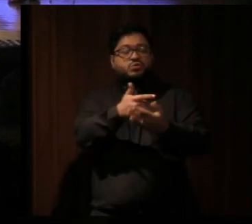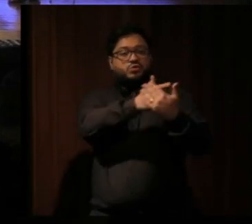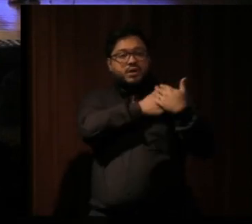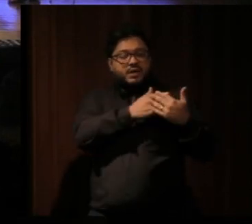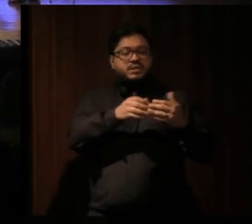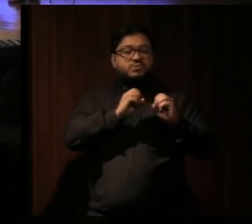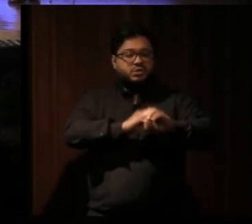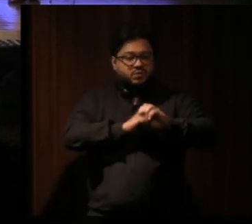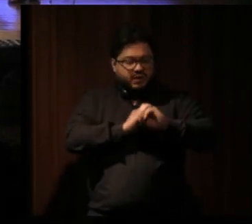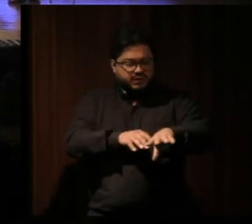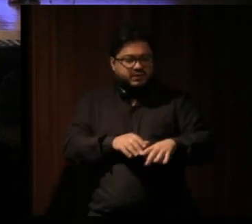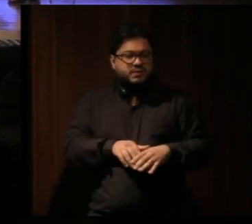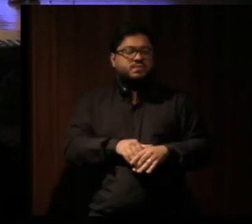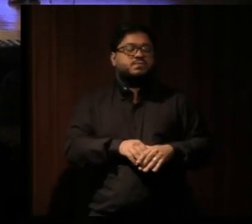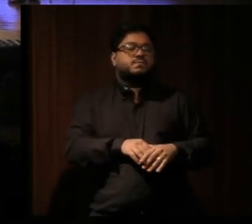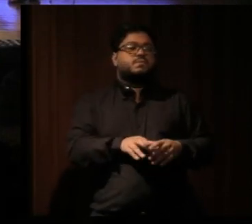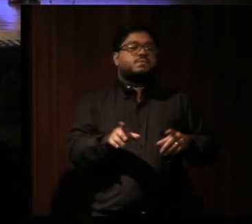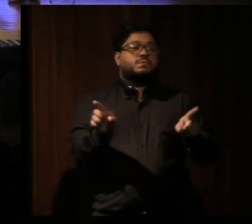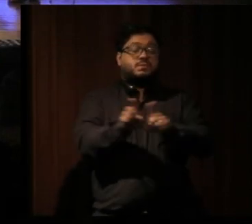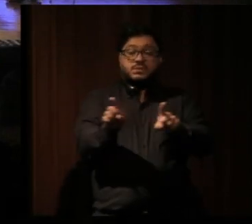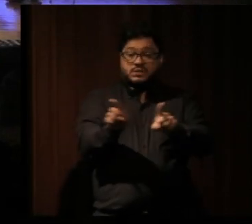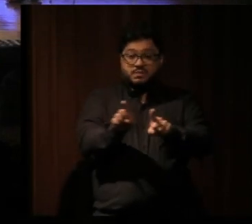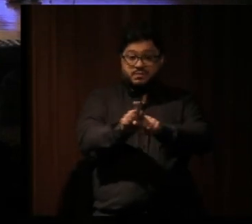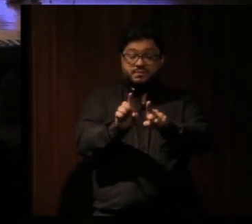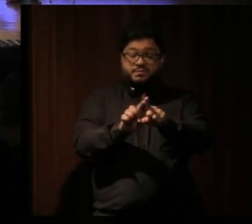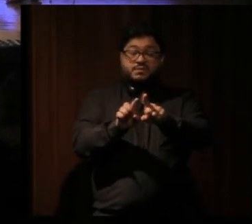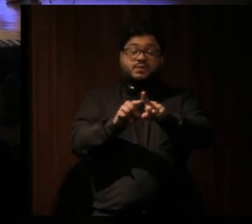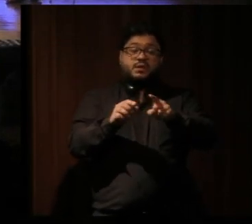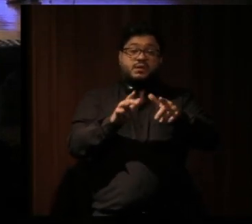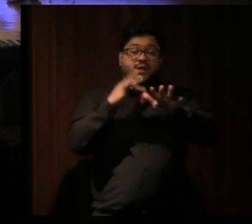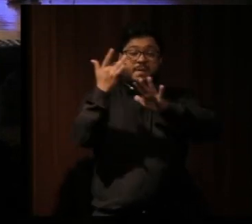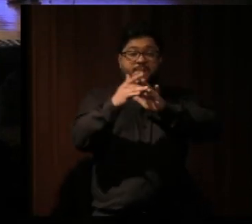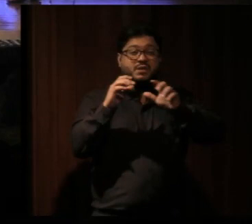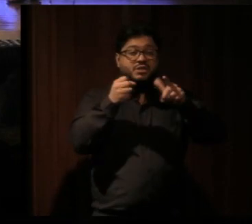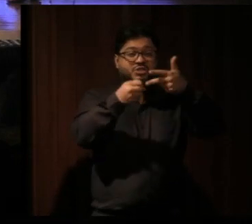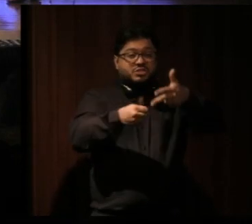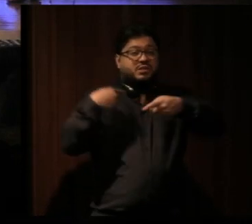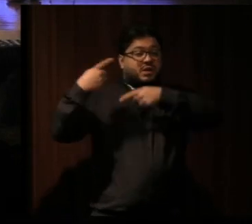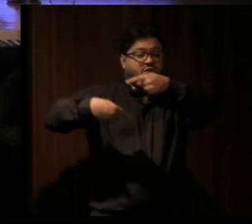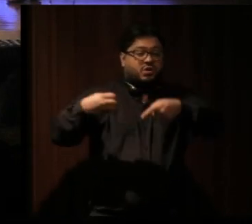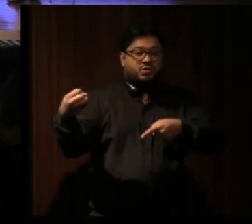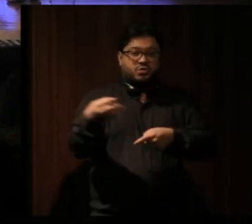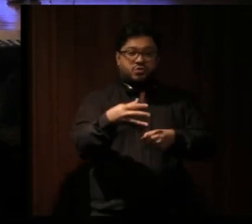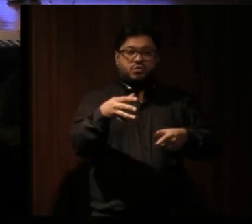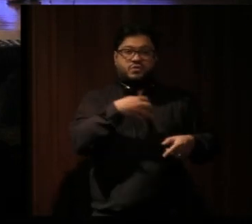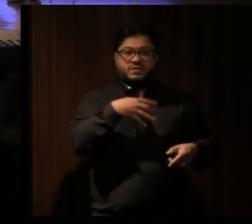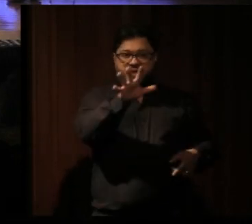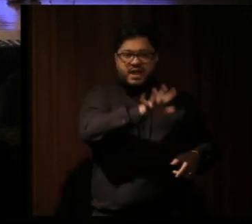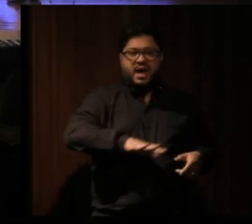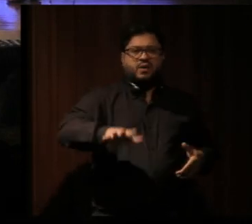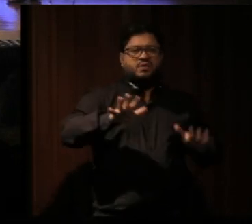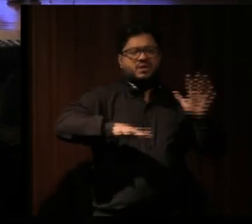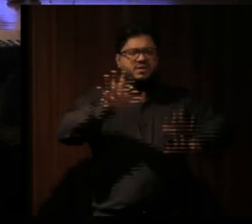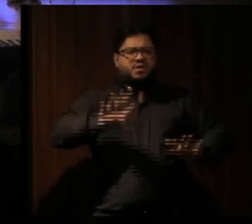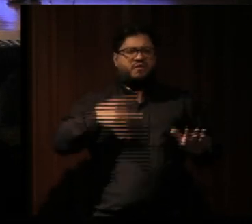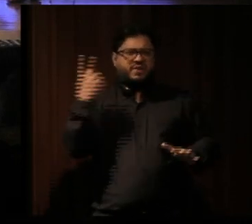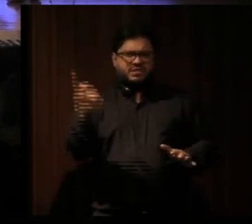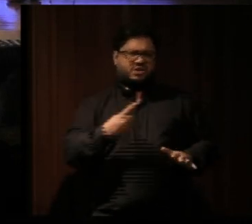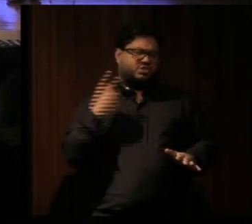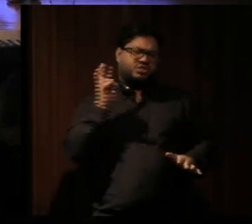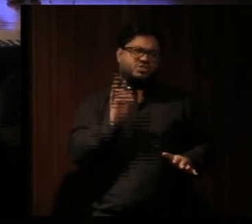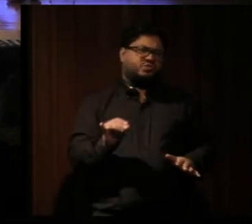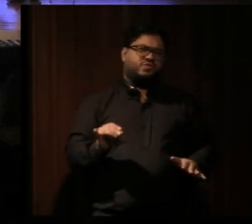jornalismo de educação e do da mídia tradicional vamos dizer assim nesse novo cenário quer dizer a gente talvez a gente não